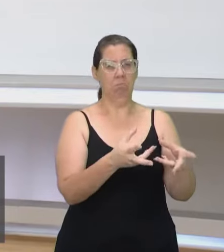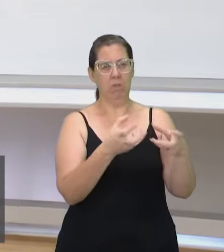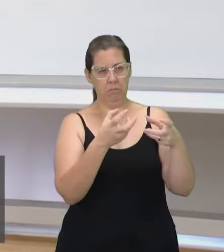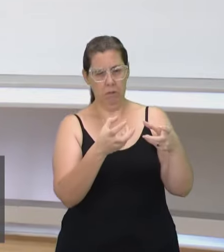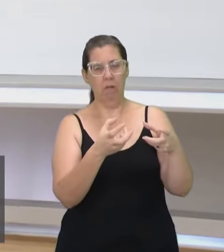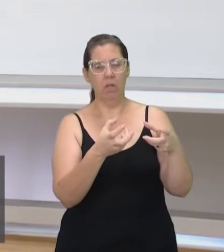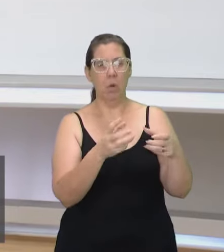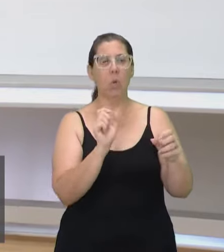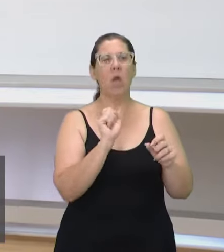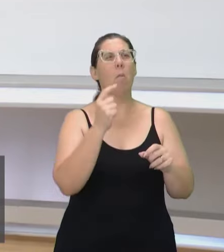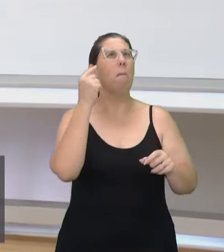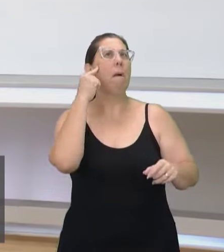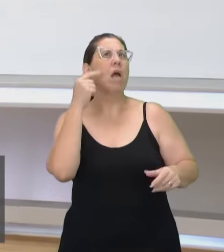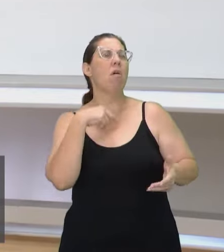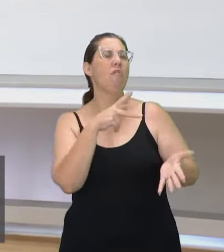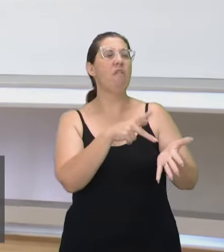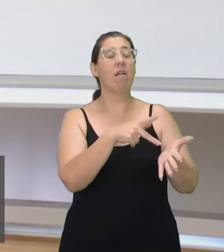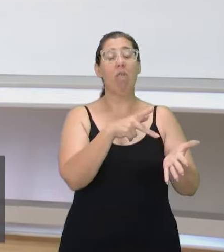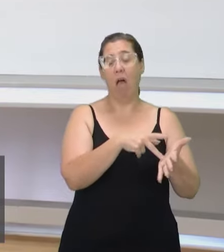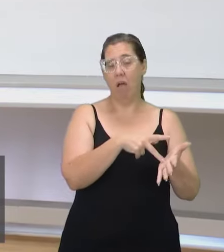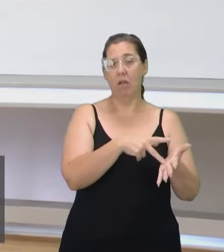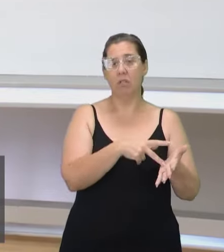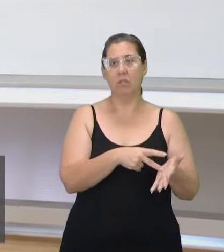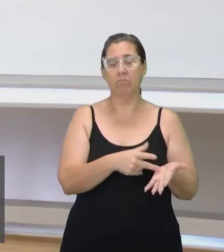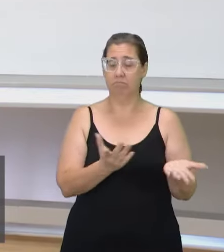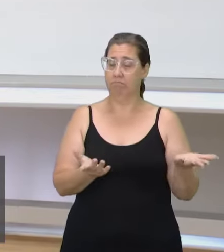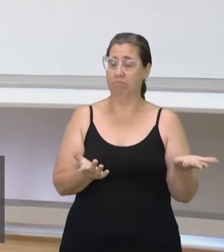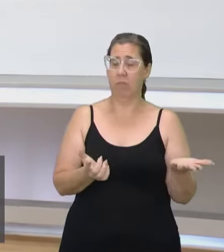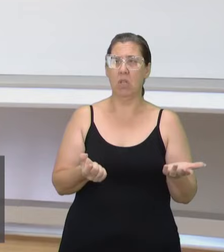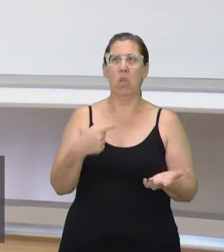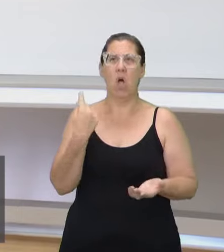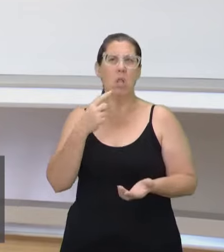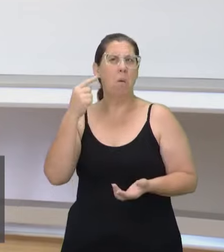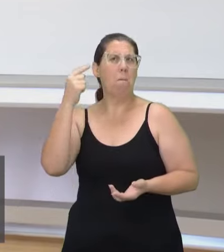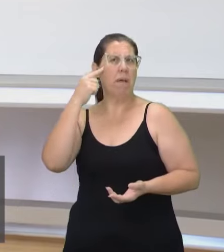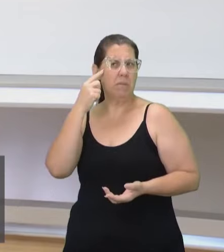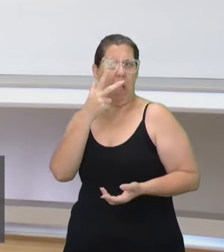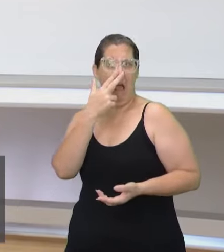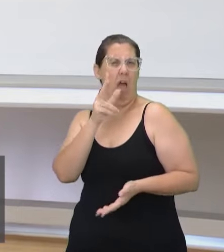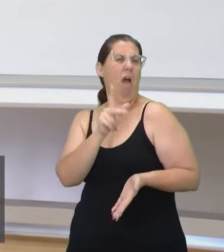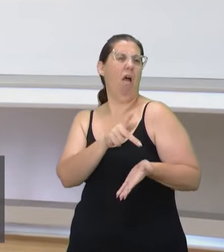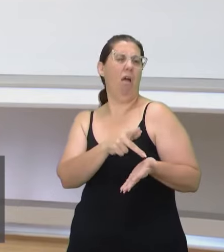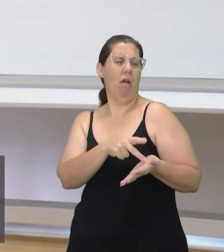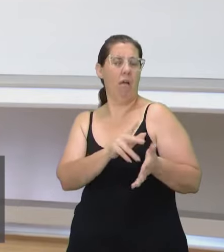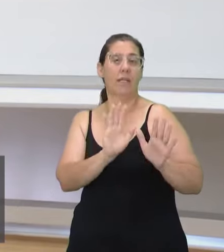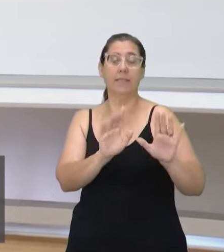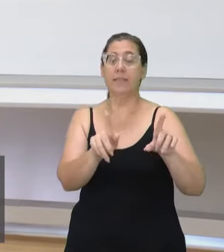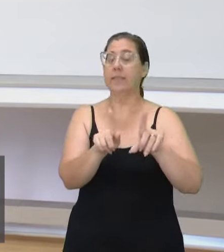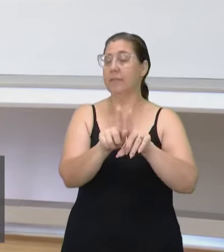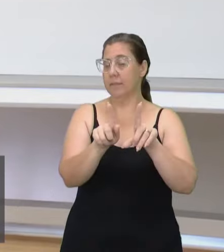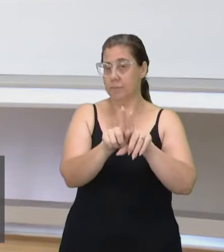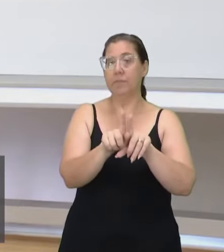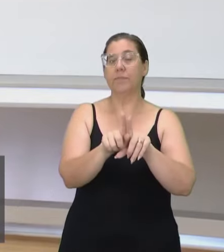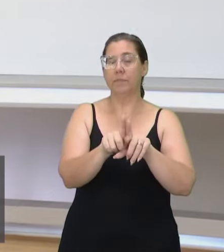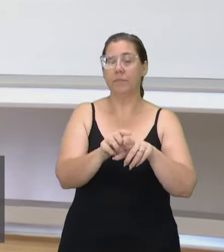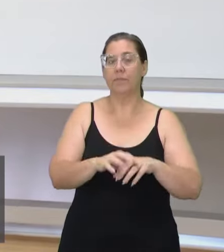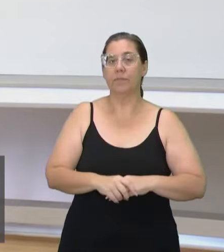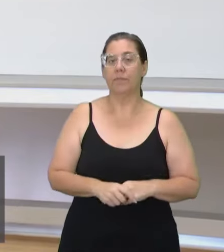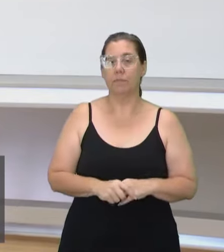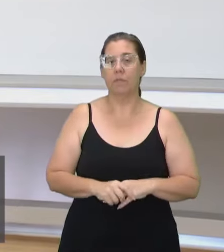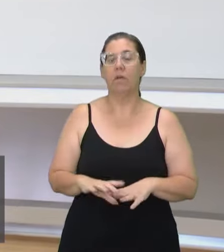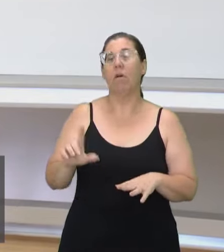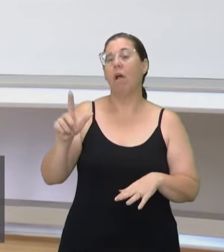aferição da verdade, né? Que condições que nosso pensamento alcança numa determinada realidade. E a outra questão, além dessa,